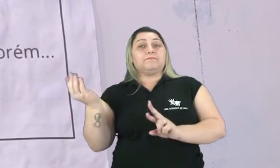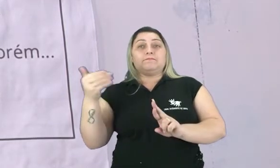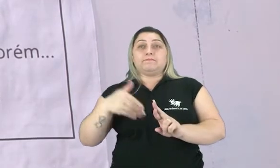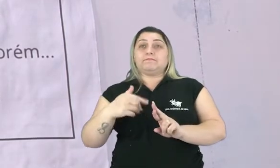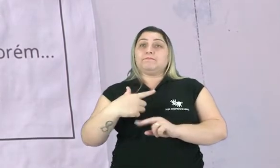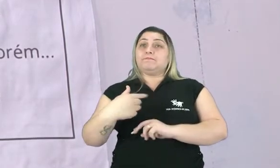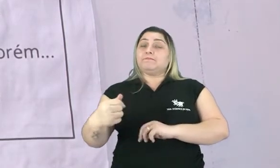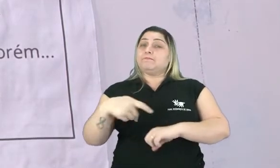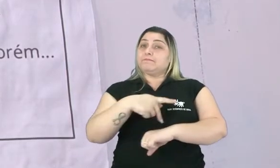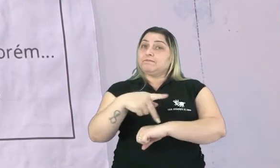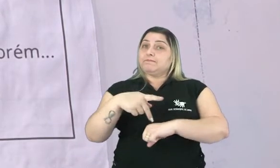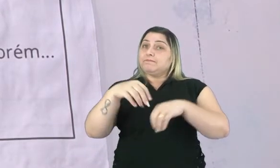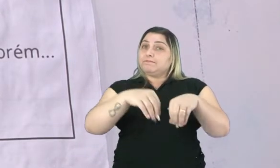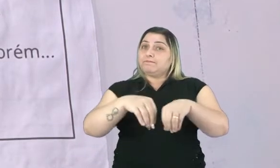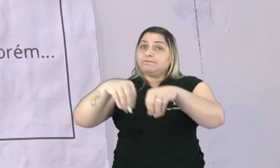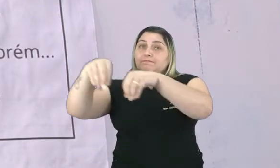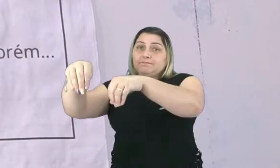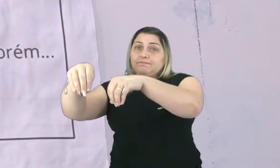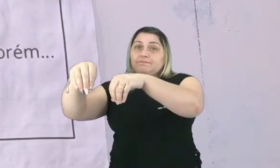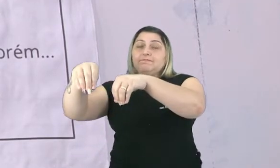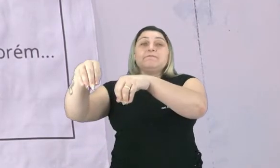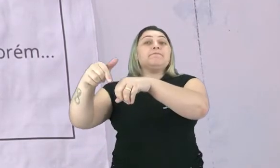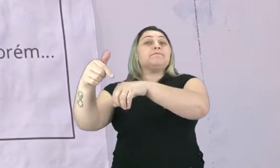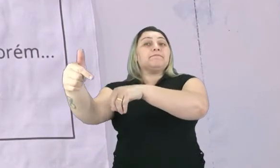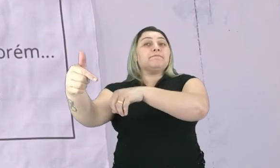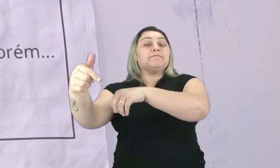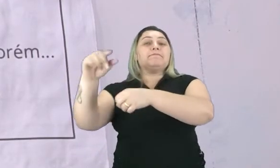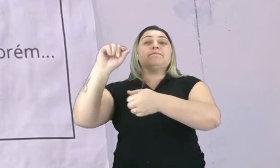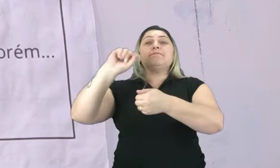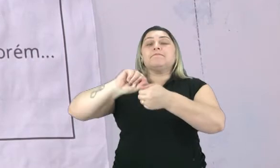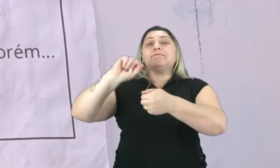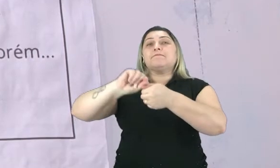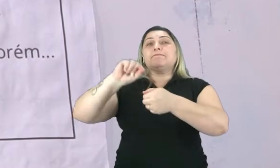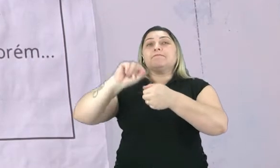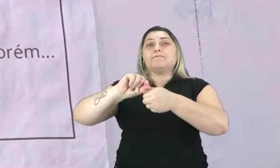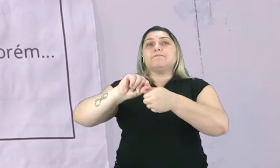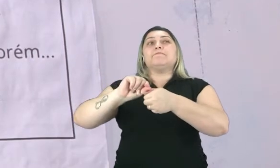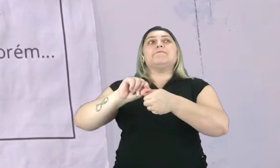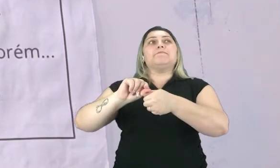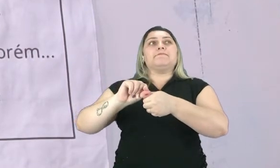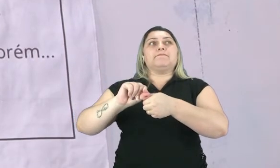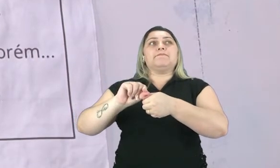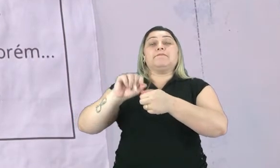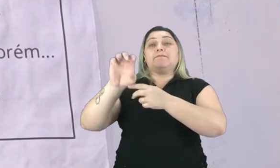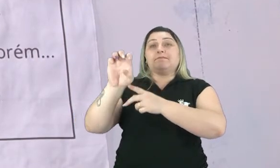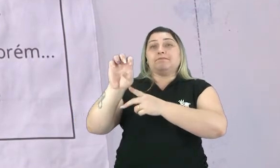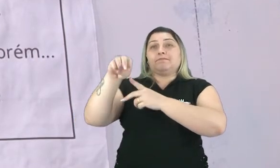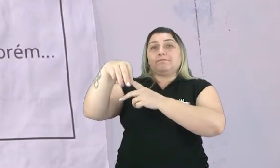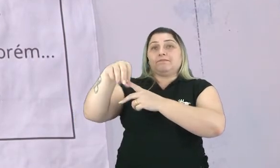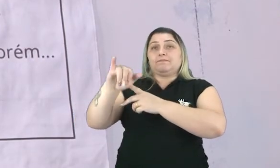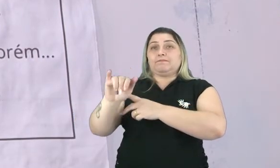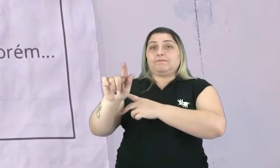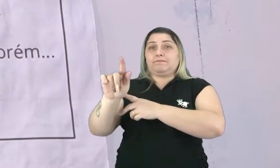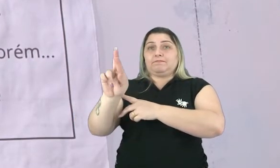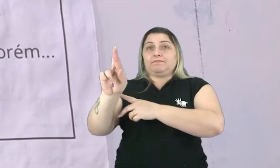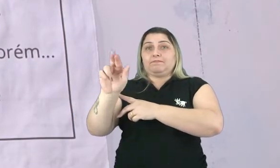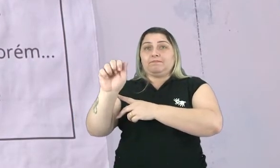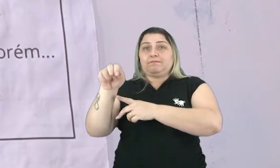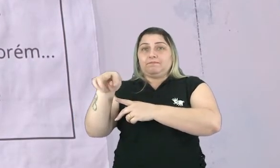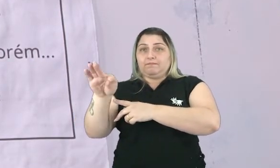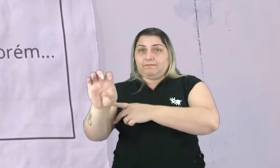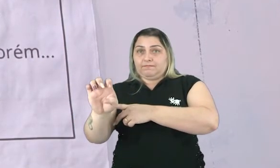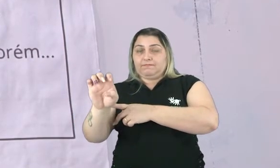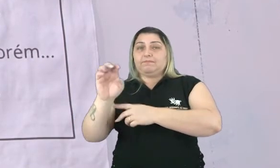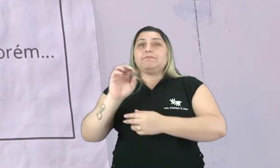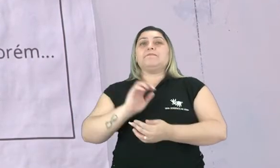seu país a outro, ele é um imigrante, tá? Ele é denominado imigrante, é